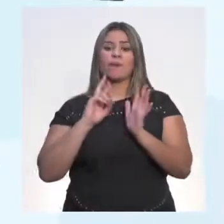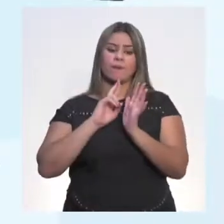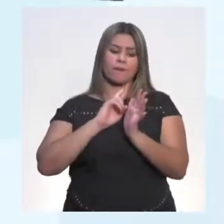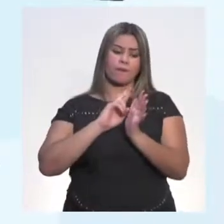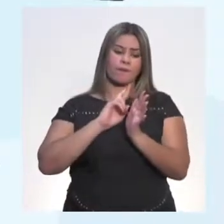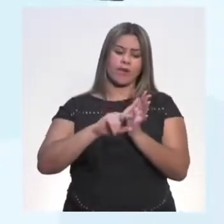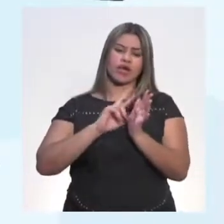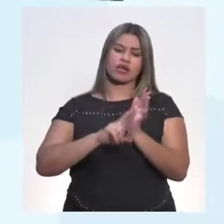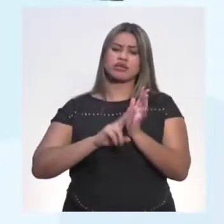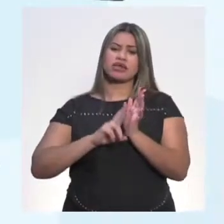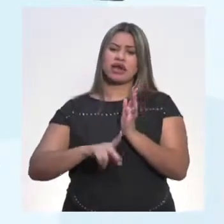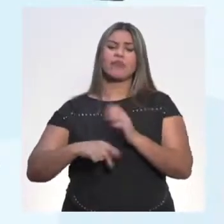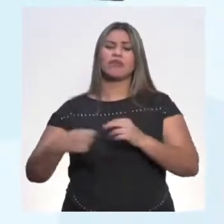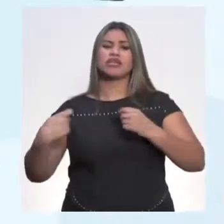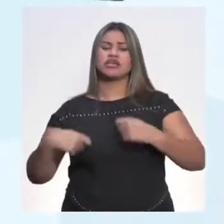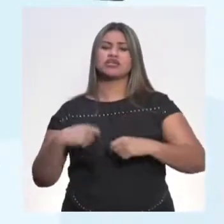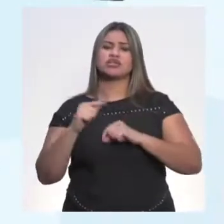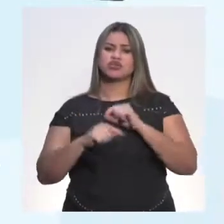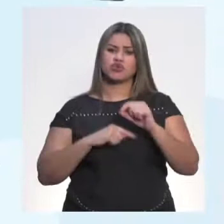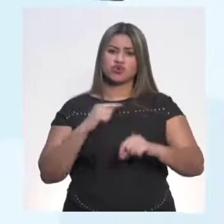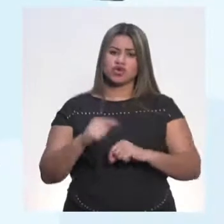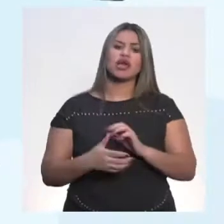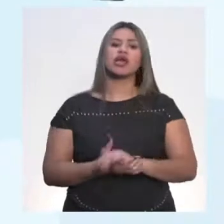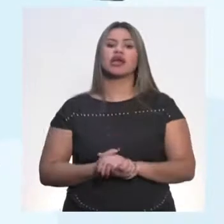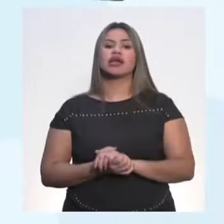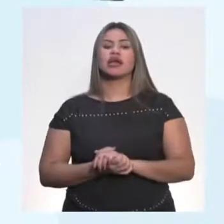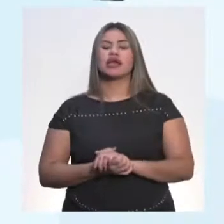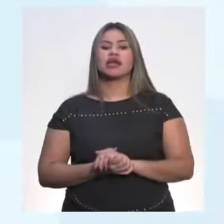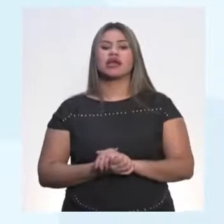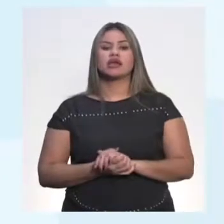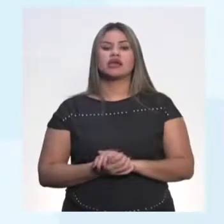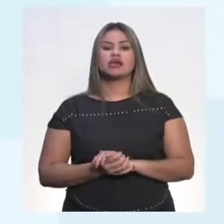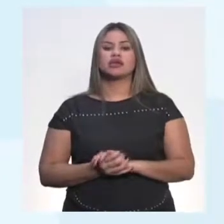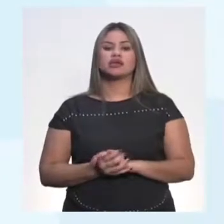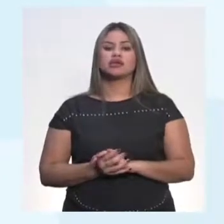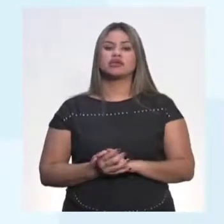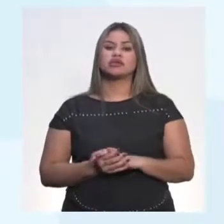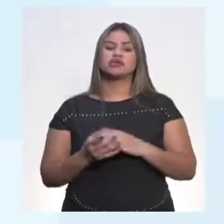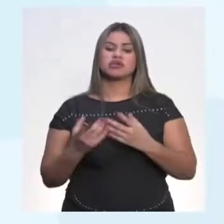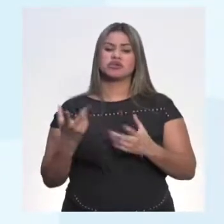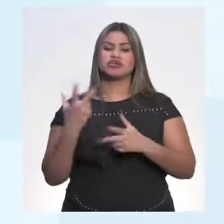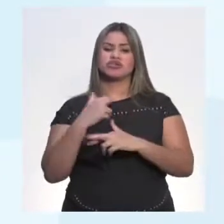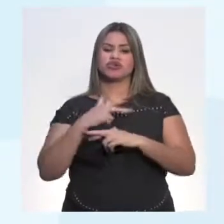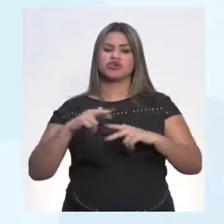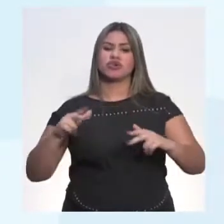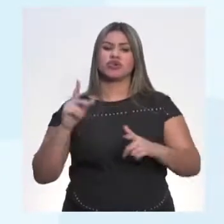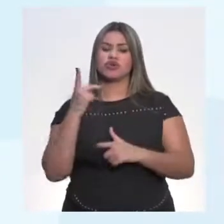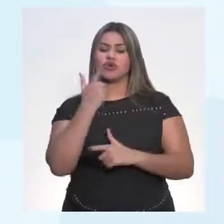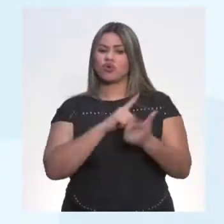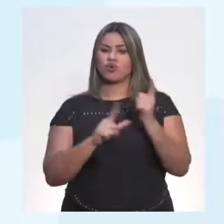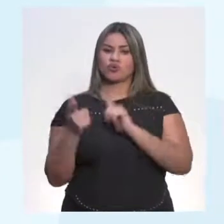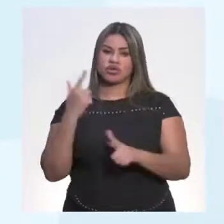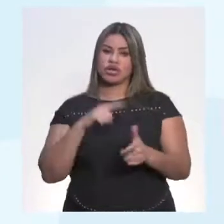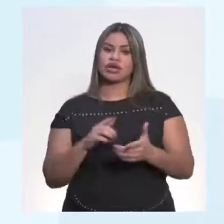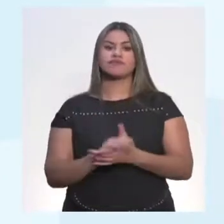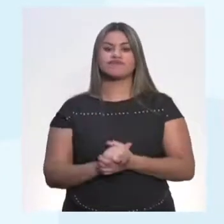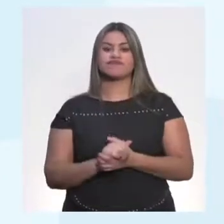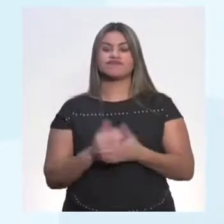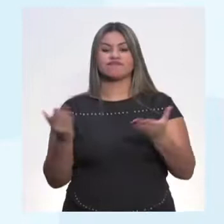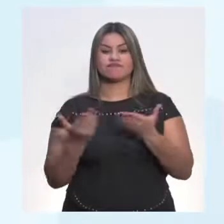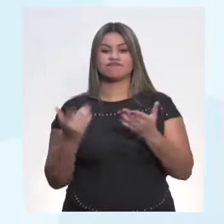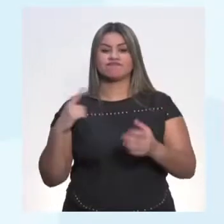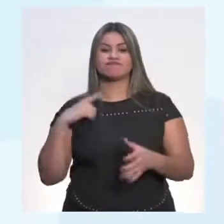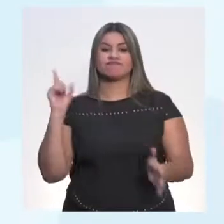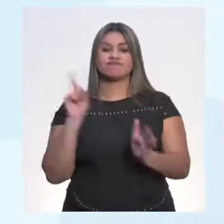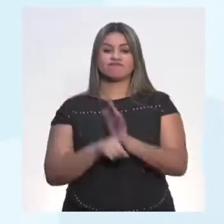serem ocupados na e esse conjunto é de conquistas agora nós queremos fazer uma